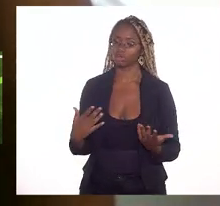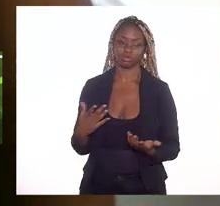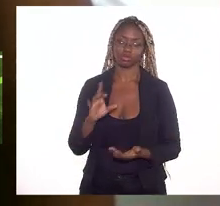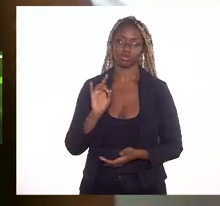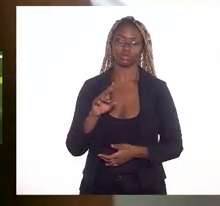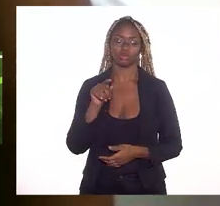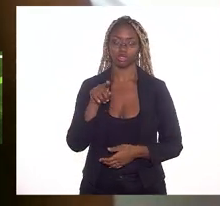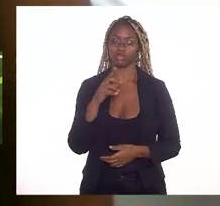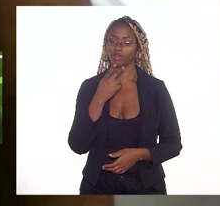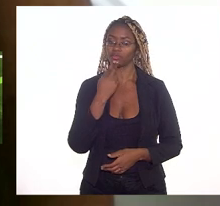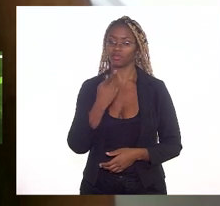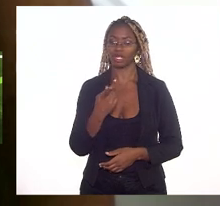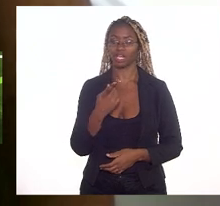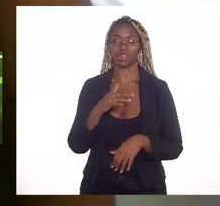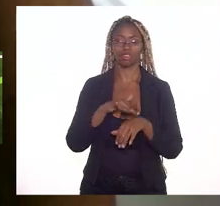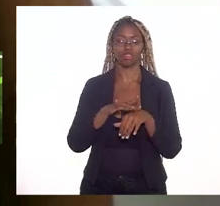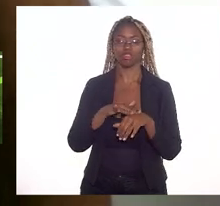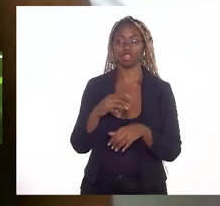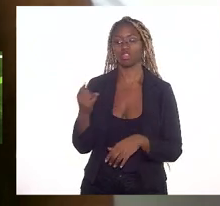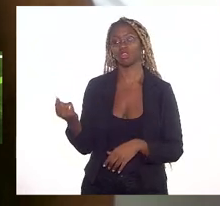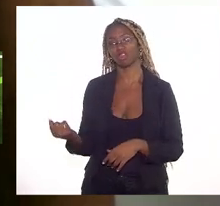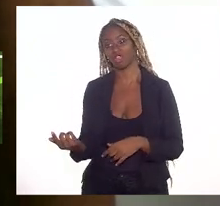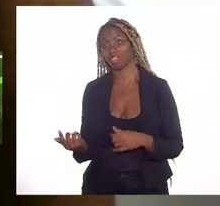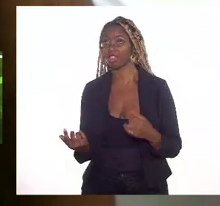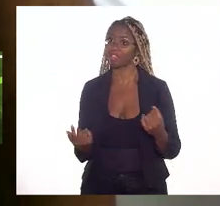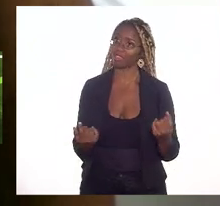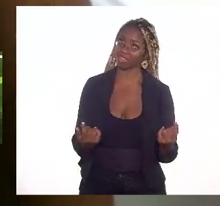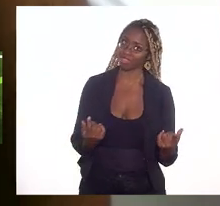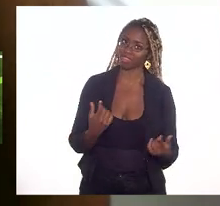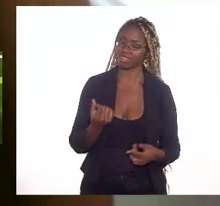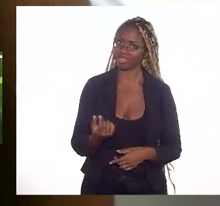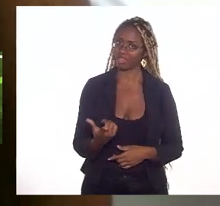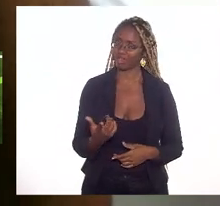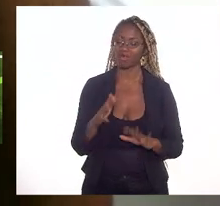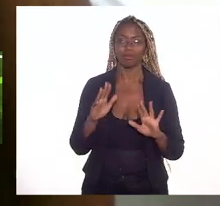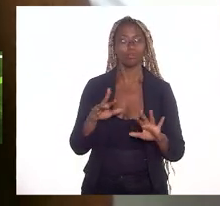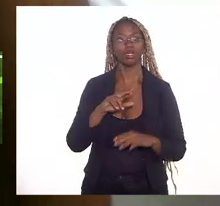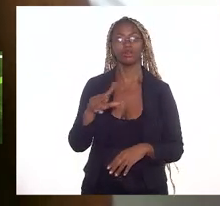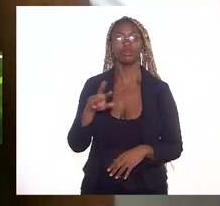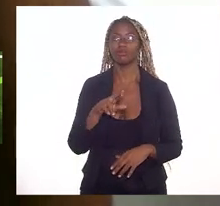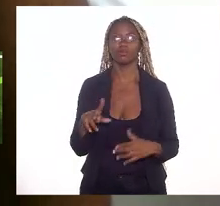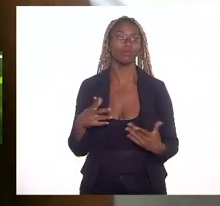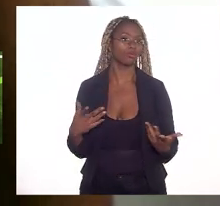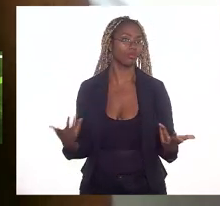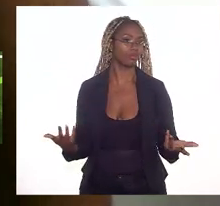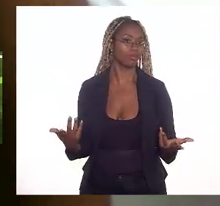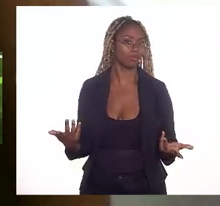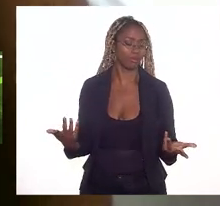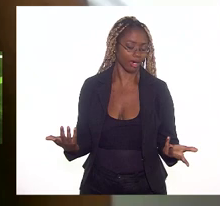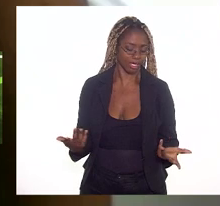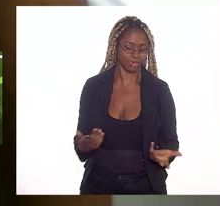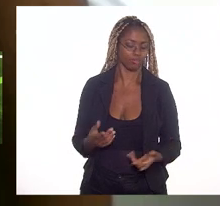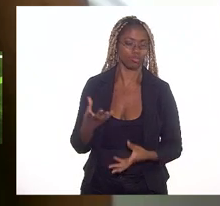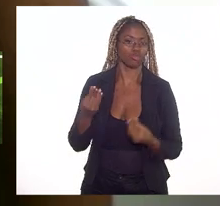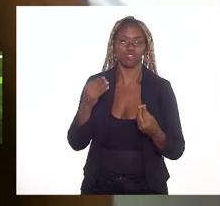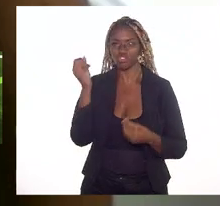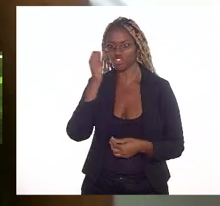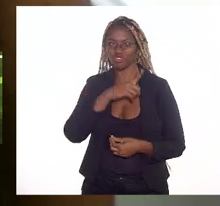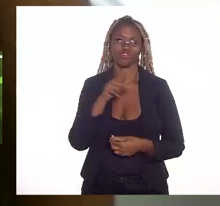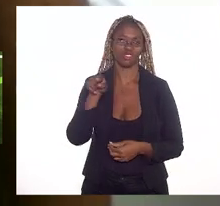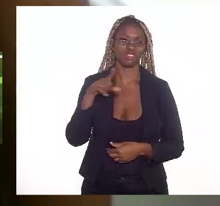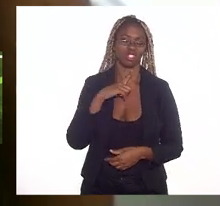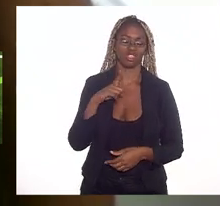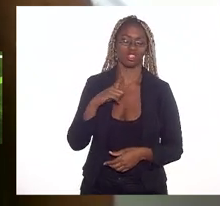se diz, doenças raras. E não é tão raro assim termos essas doenças em nossos